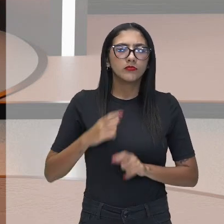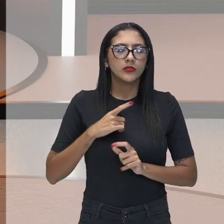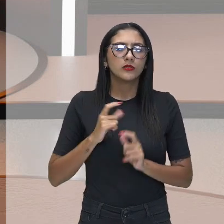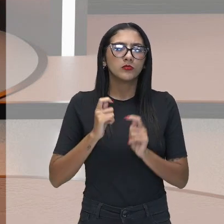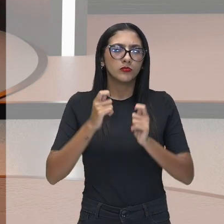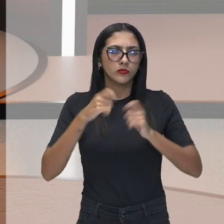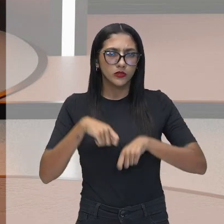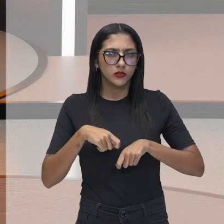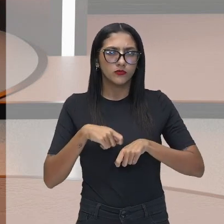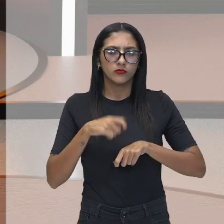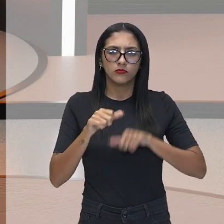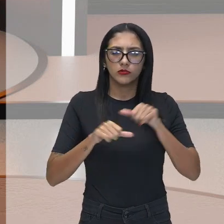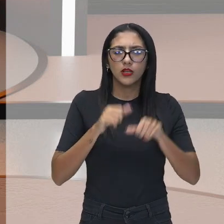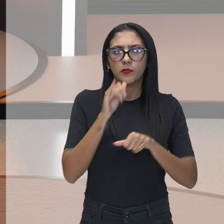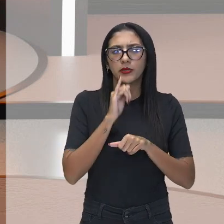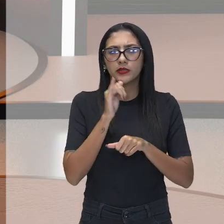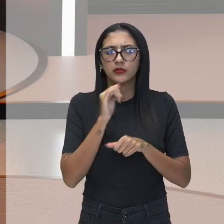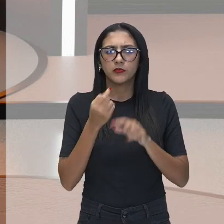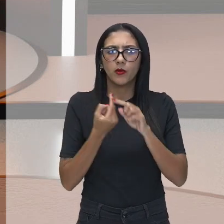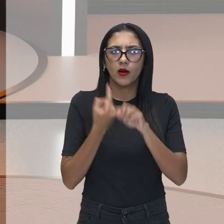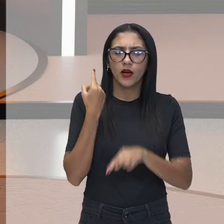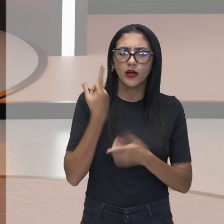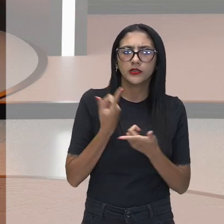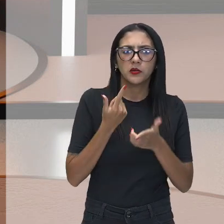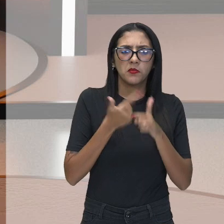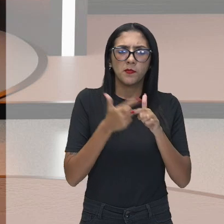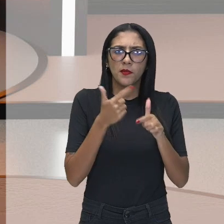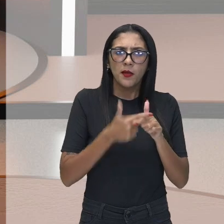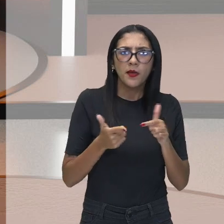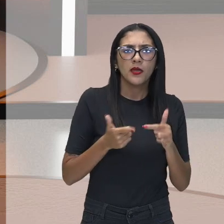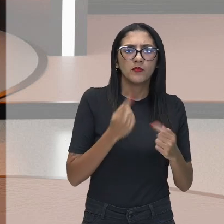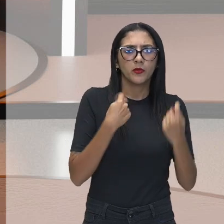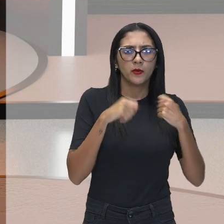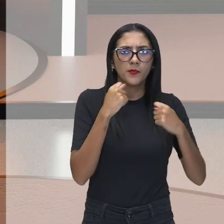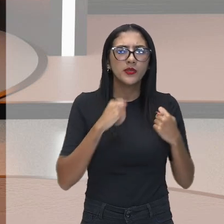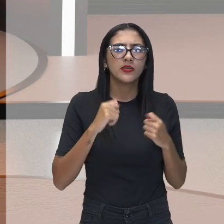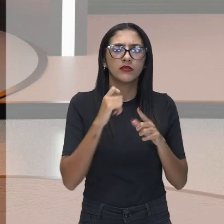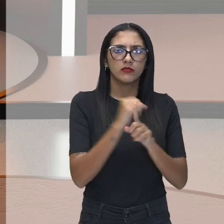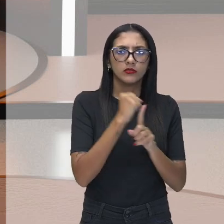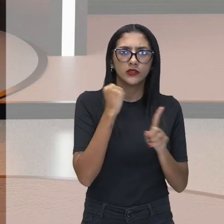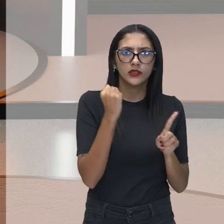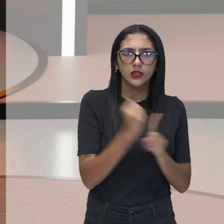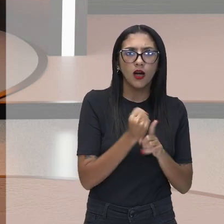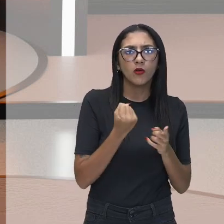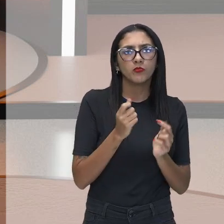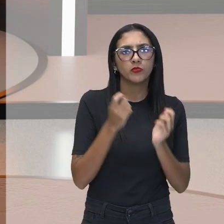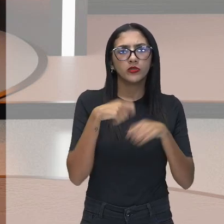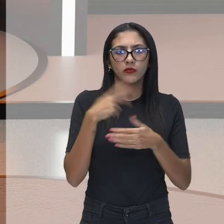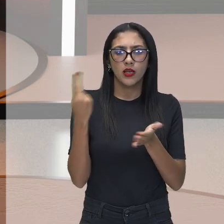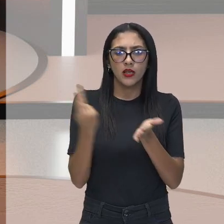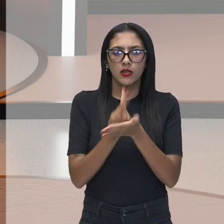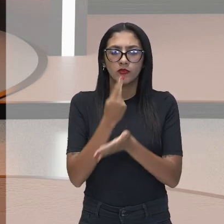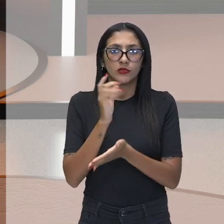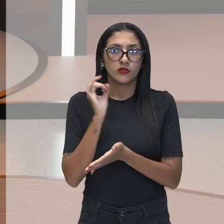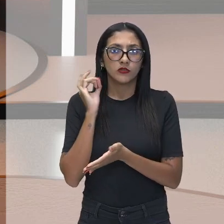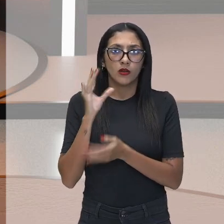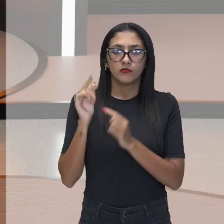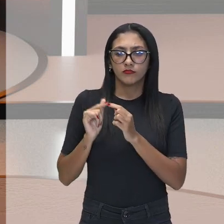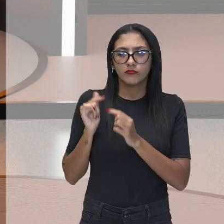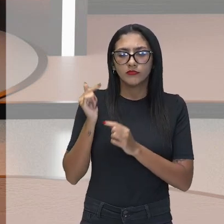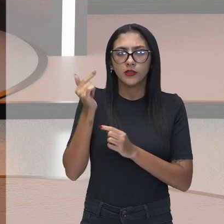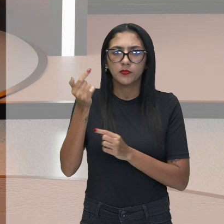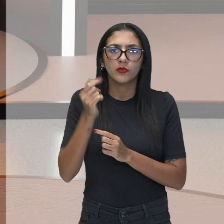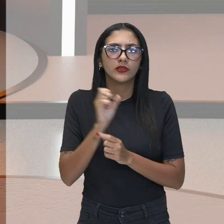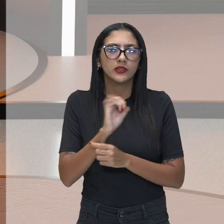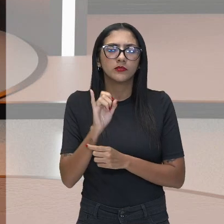situação de decadência da economia, dos problemas sociais, que fossem resolvidos somente a partir de quê? De se